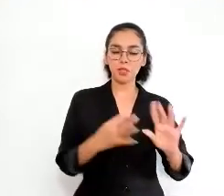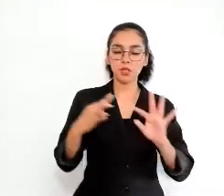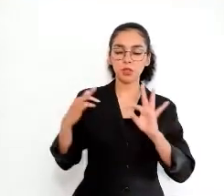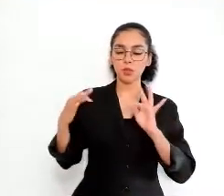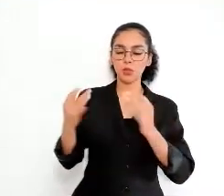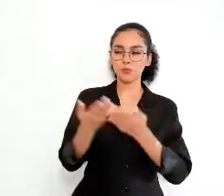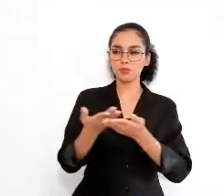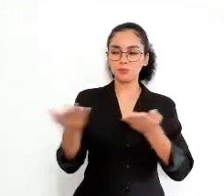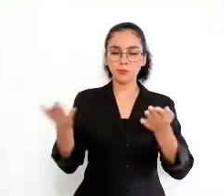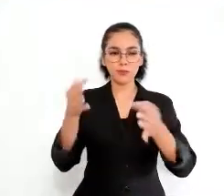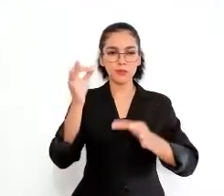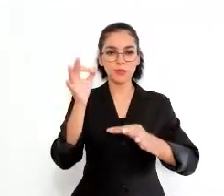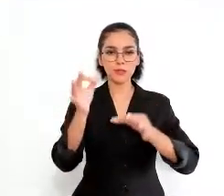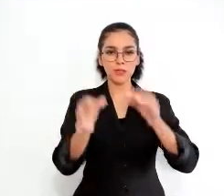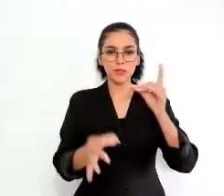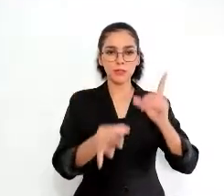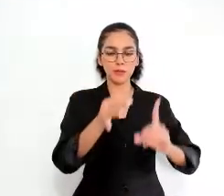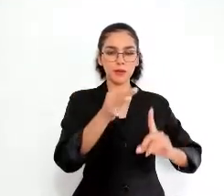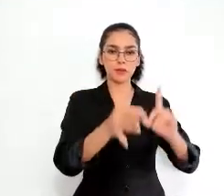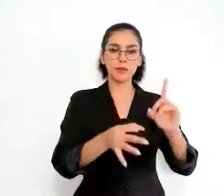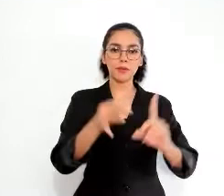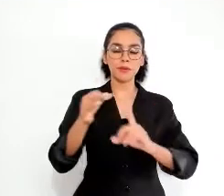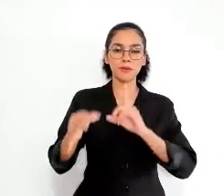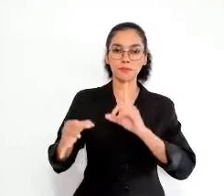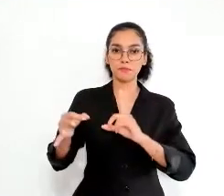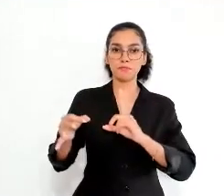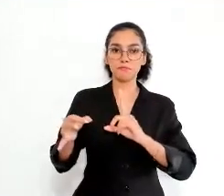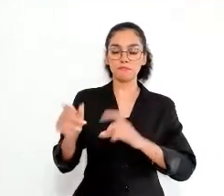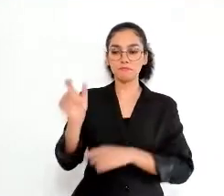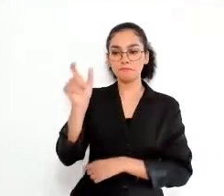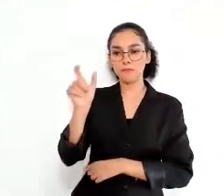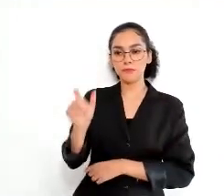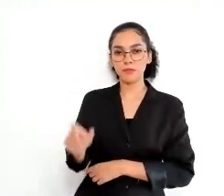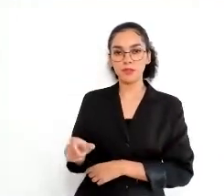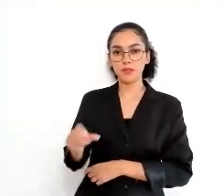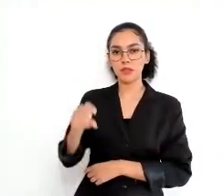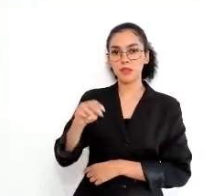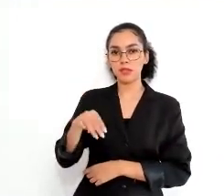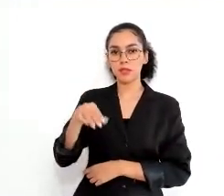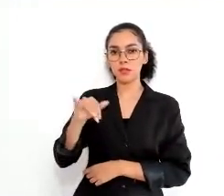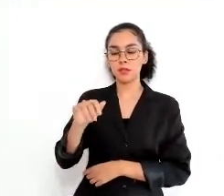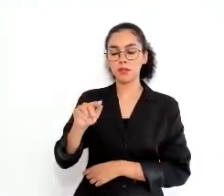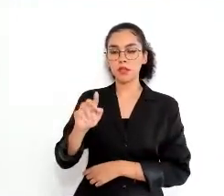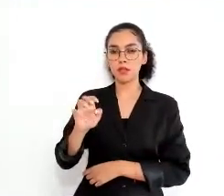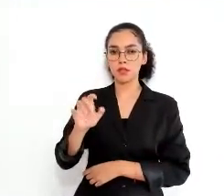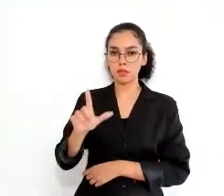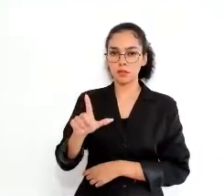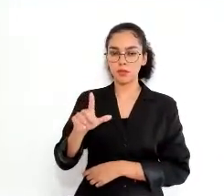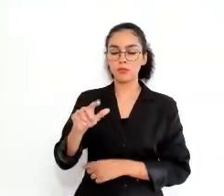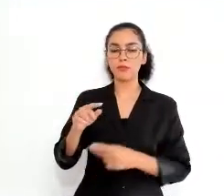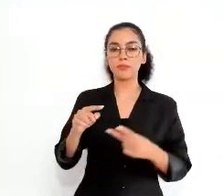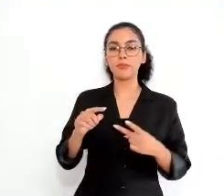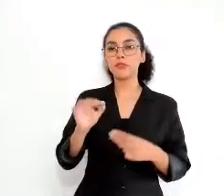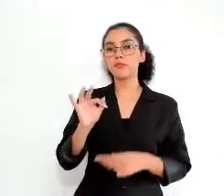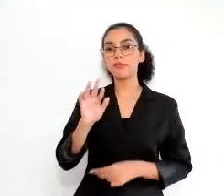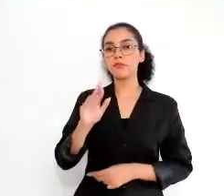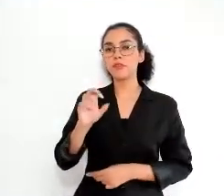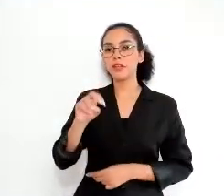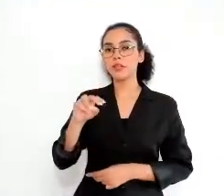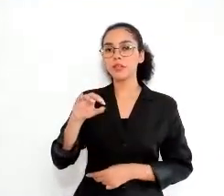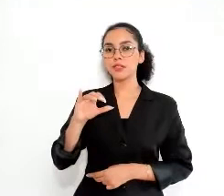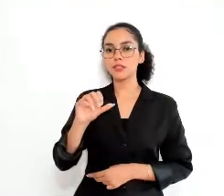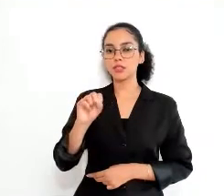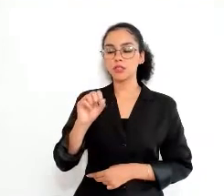desembargadores, nas pessoas de Miguel Seabra Fagundes, Francisco Lima, de